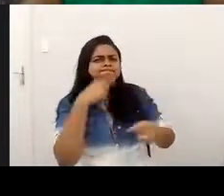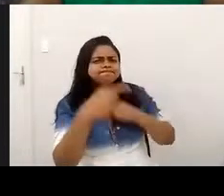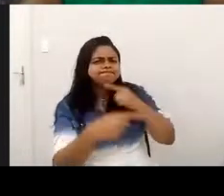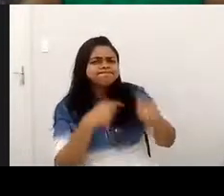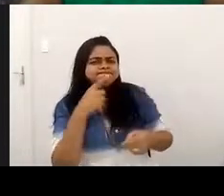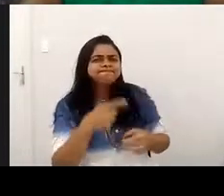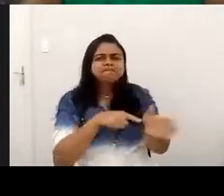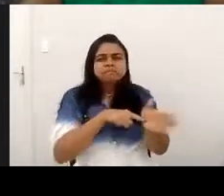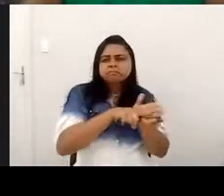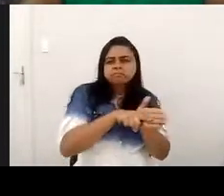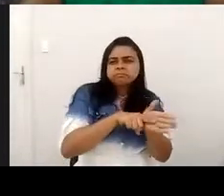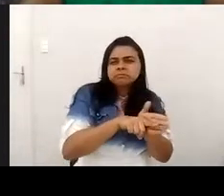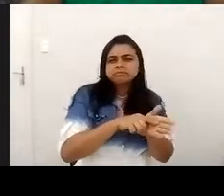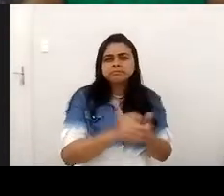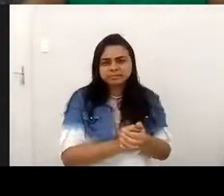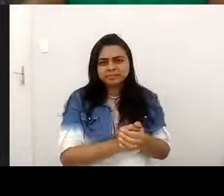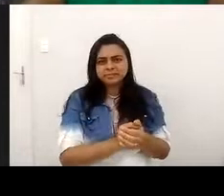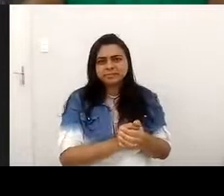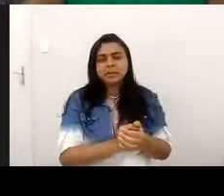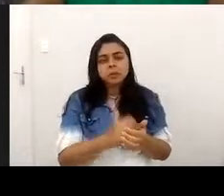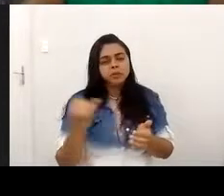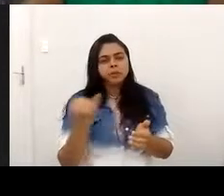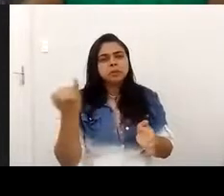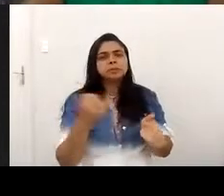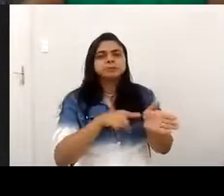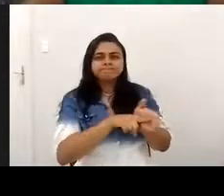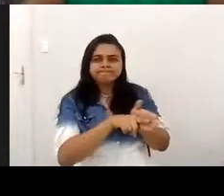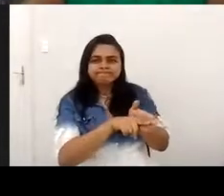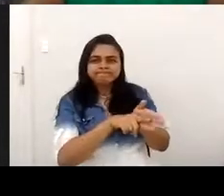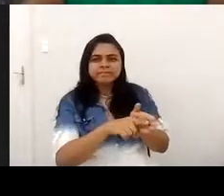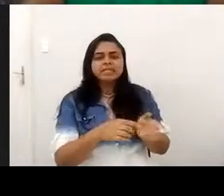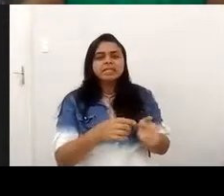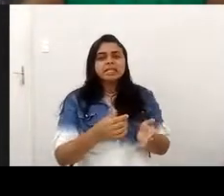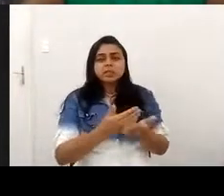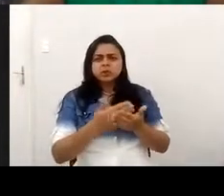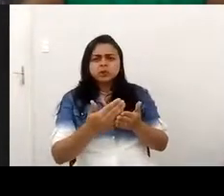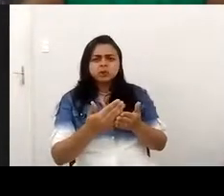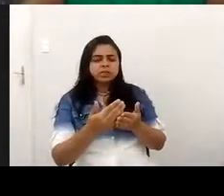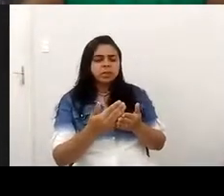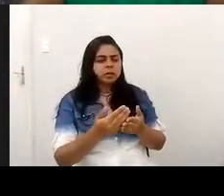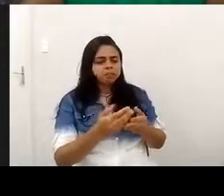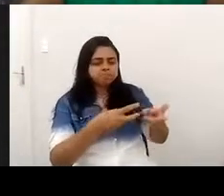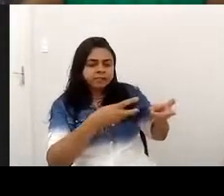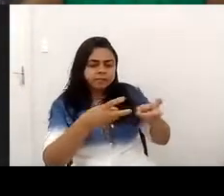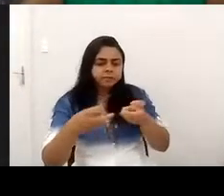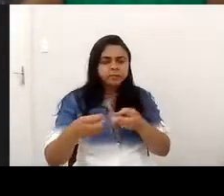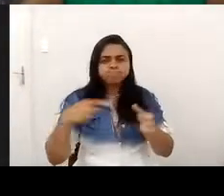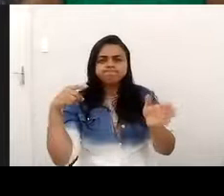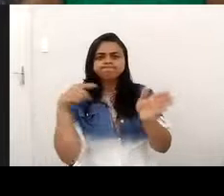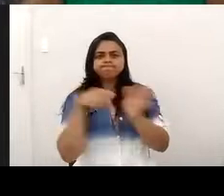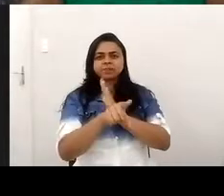feitas sobre tudo isso, né? Fazer aquelas perguntas que ainda ninguém fez, né?